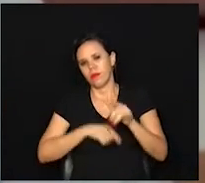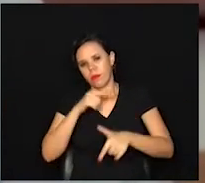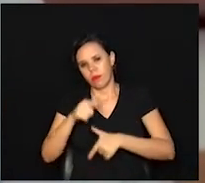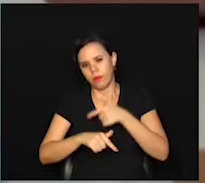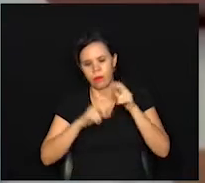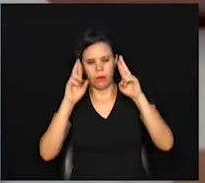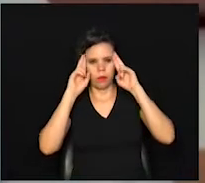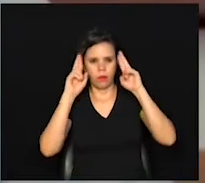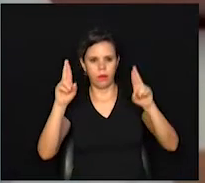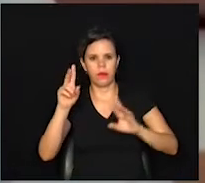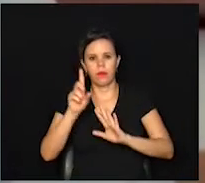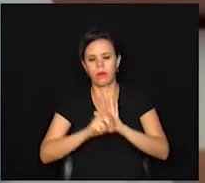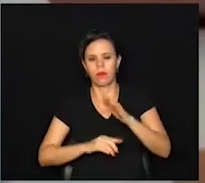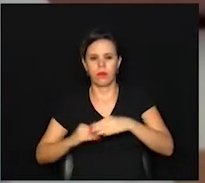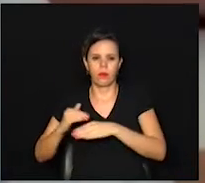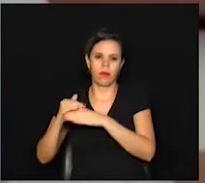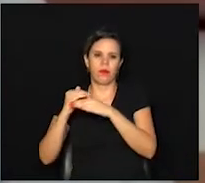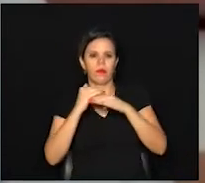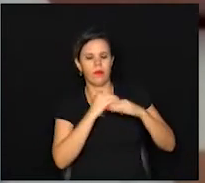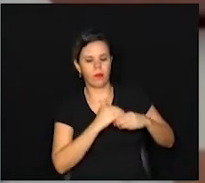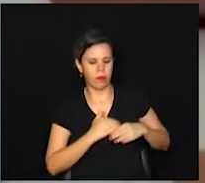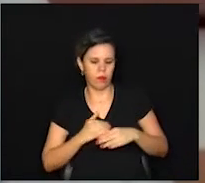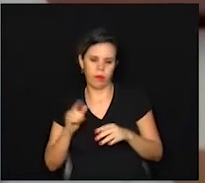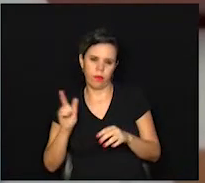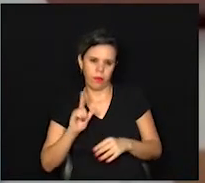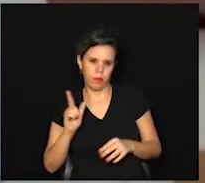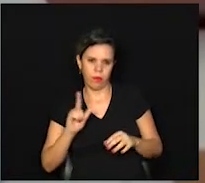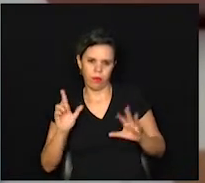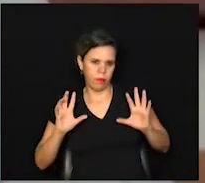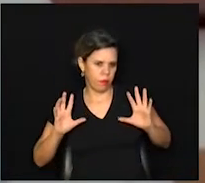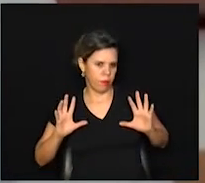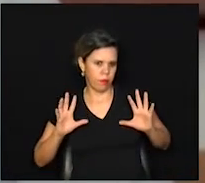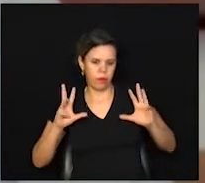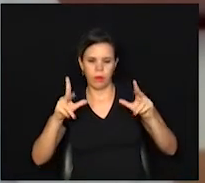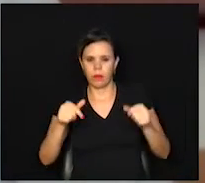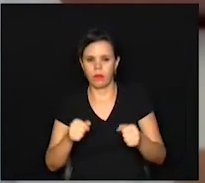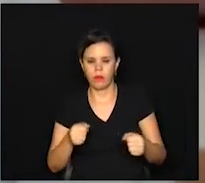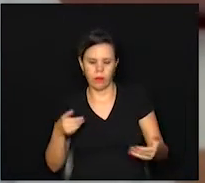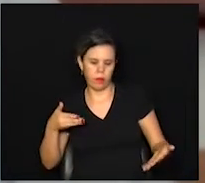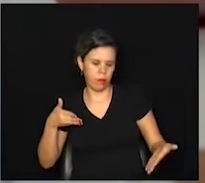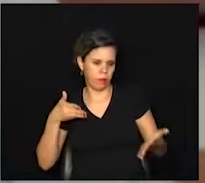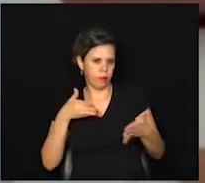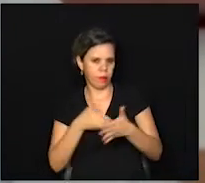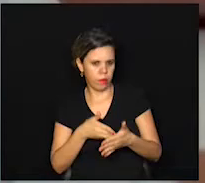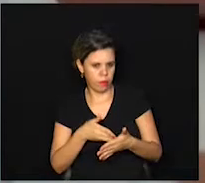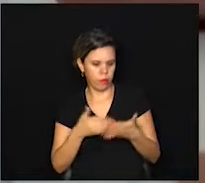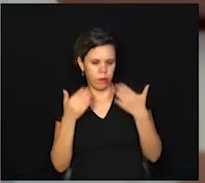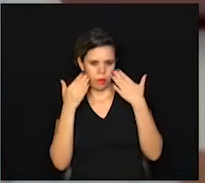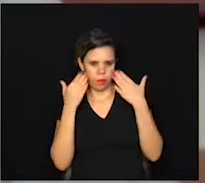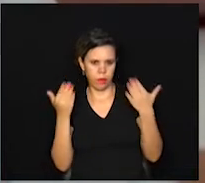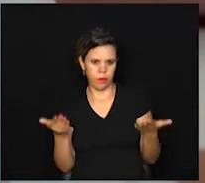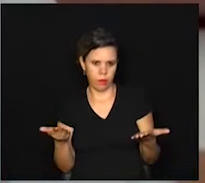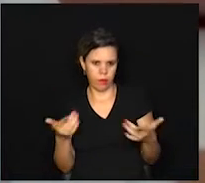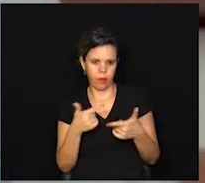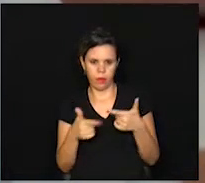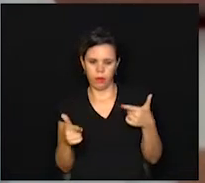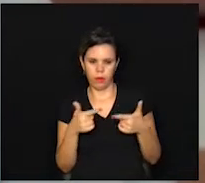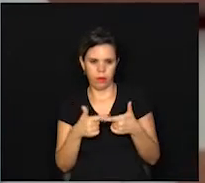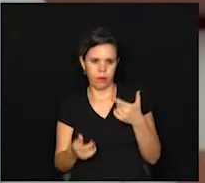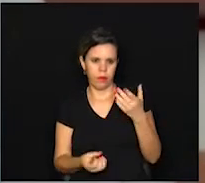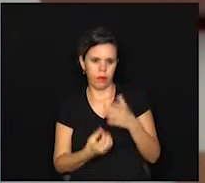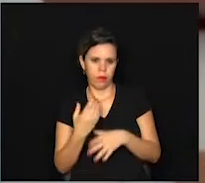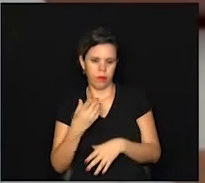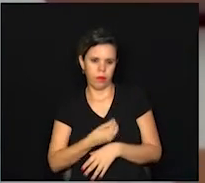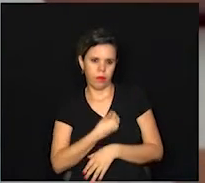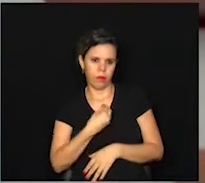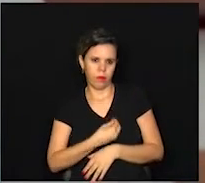digno, direito à igualdade, evidente que todos limitados diante da situação que a gente